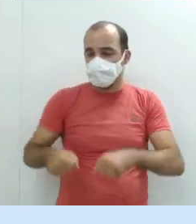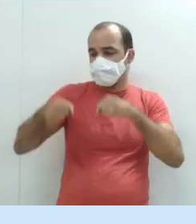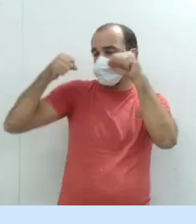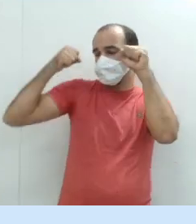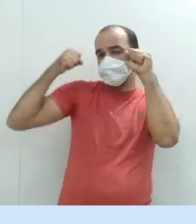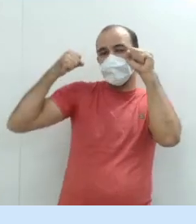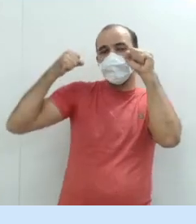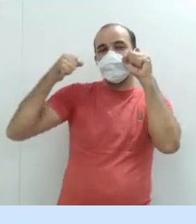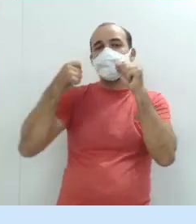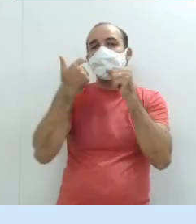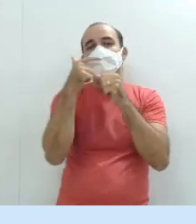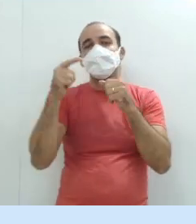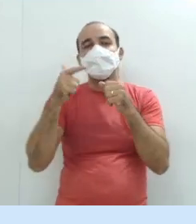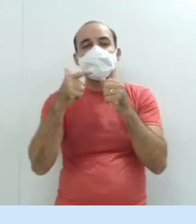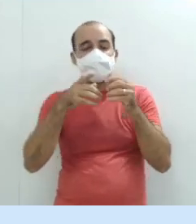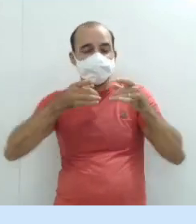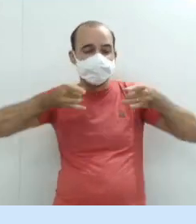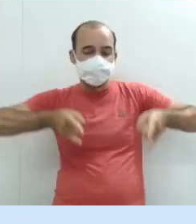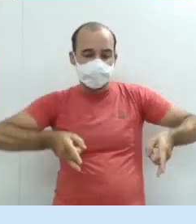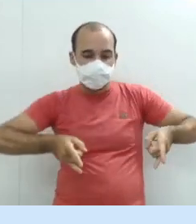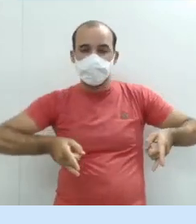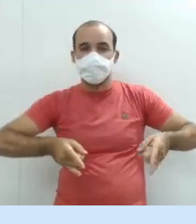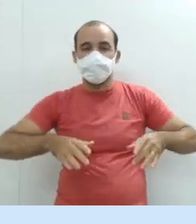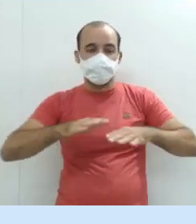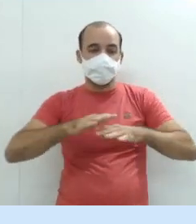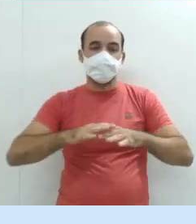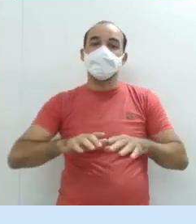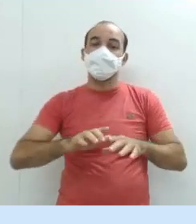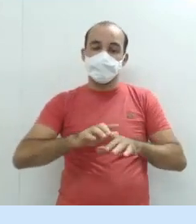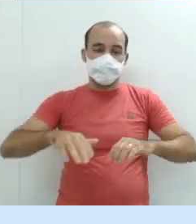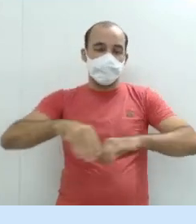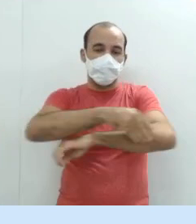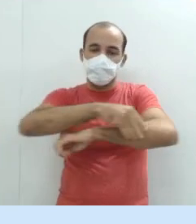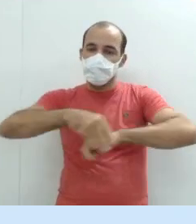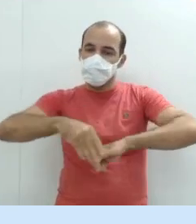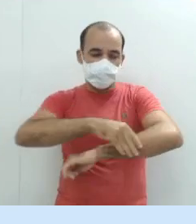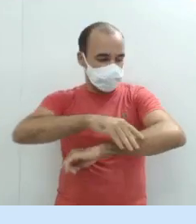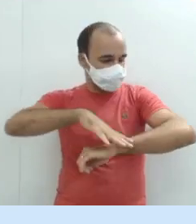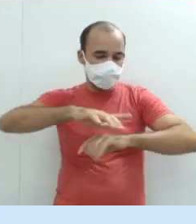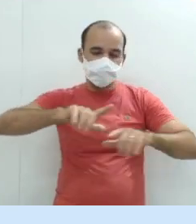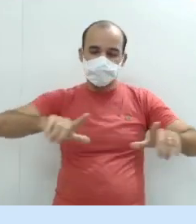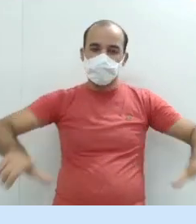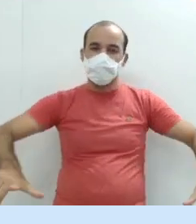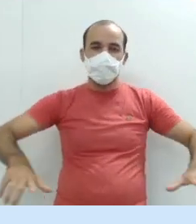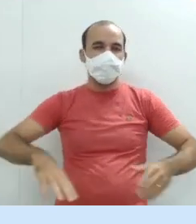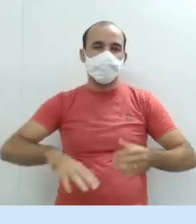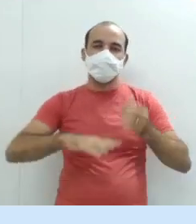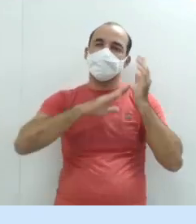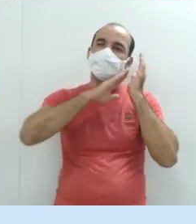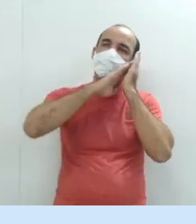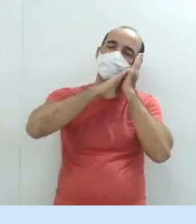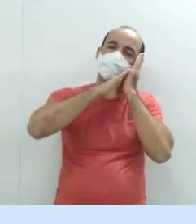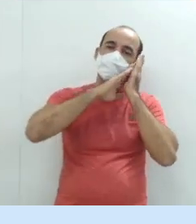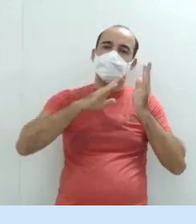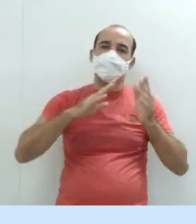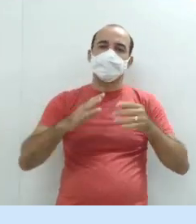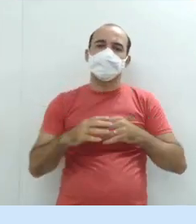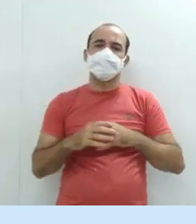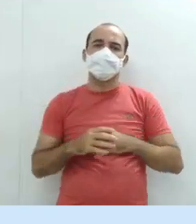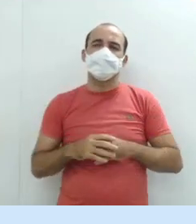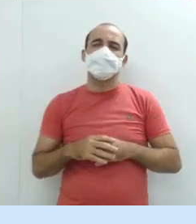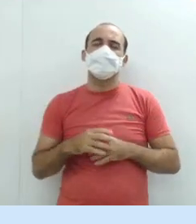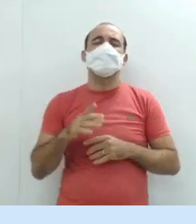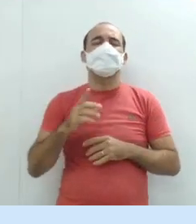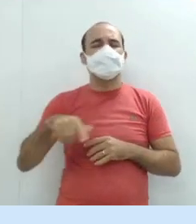nós temos, sem ter a oportunidade de se ver longe desse frio. Então, será que nós